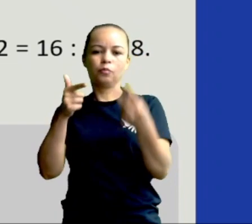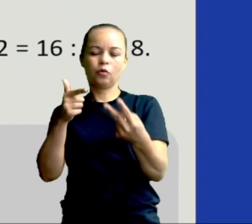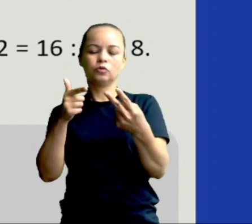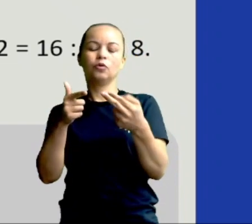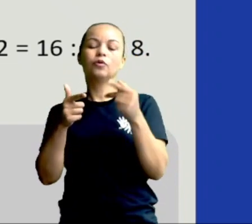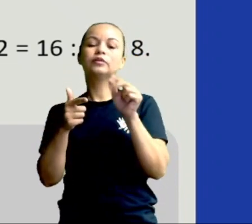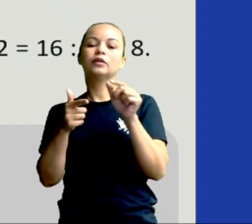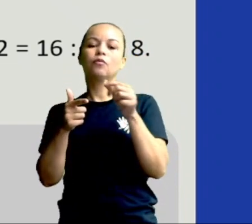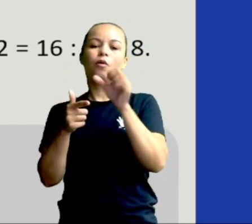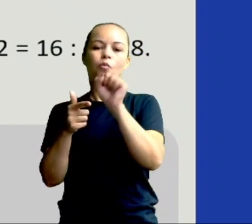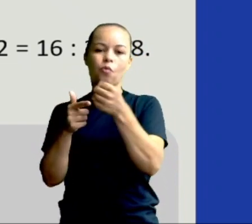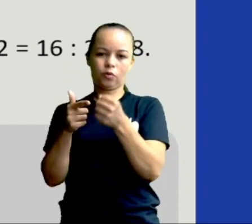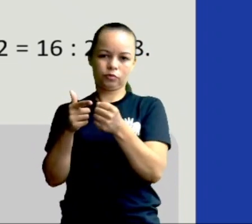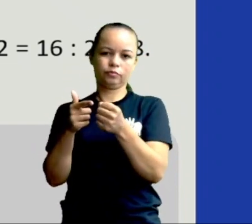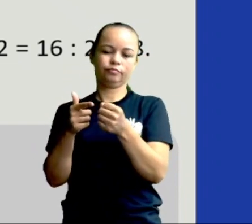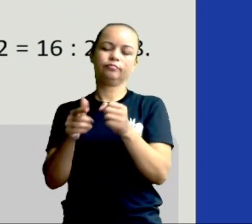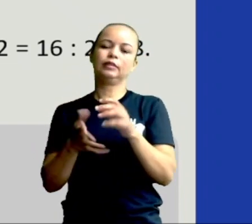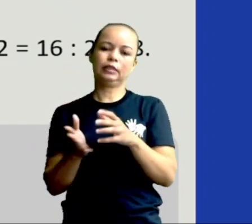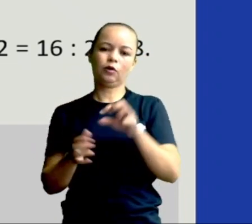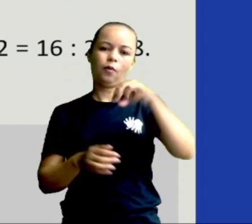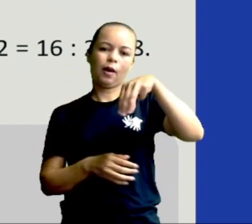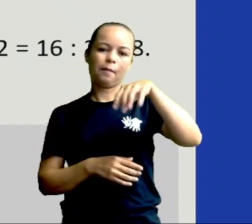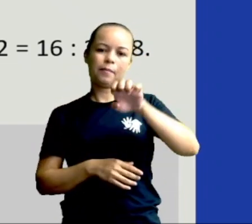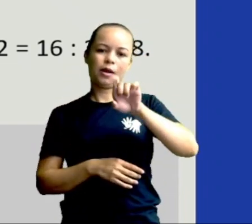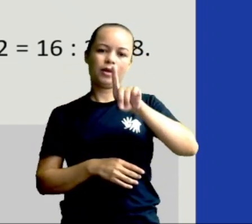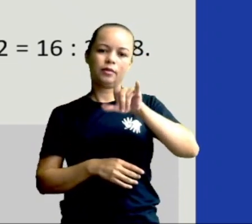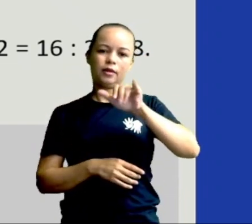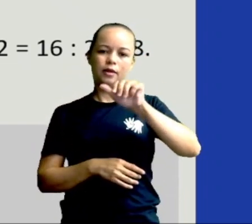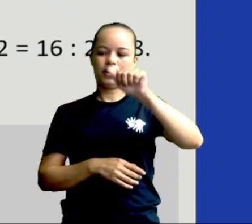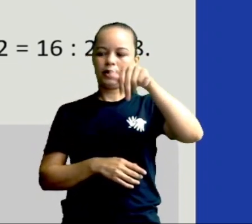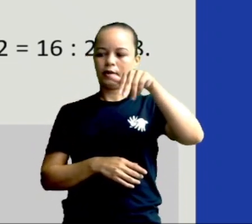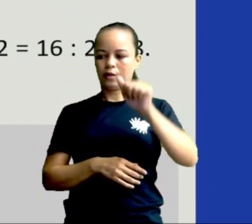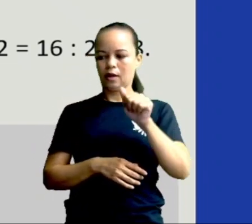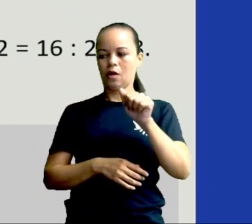mediana desse conjunto é 8. Então, se liga,